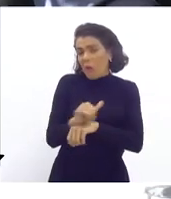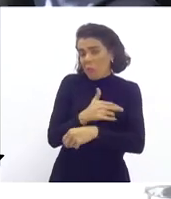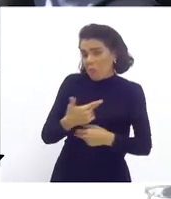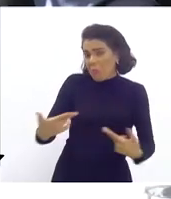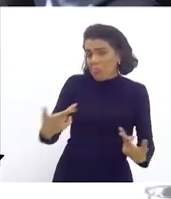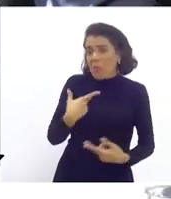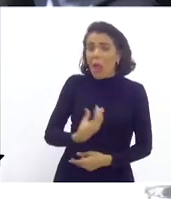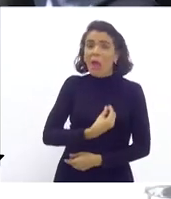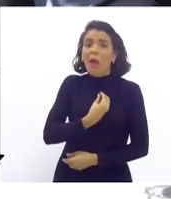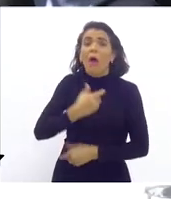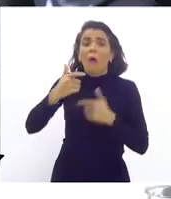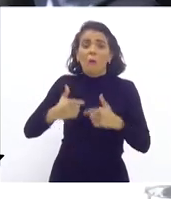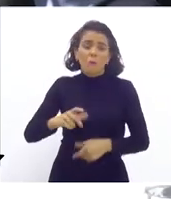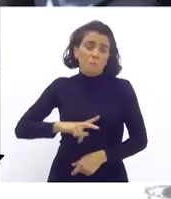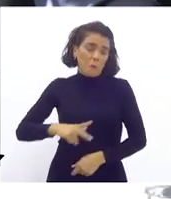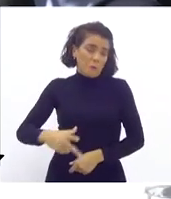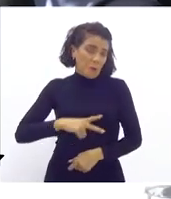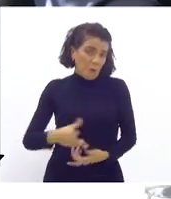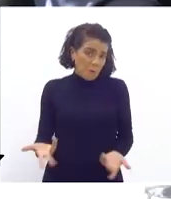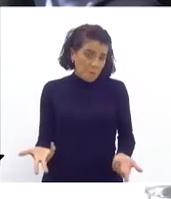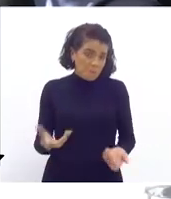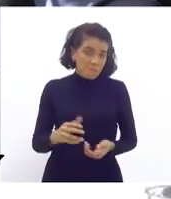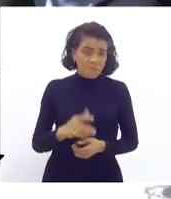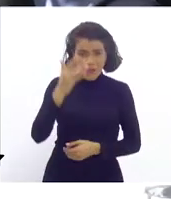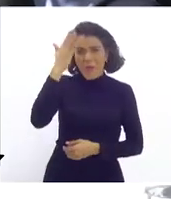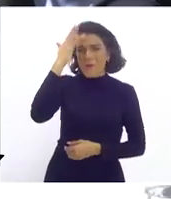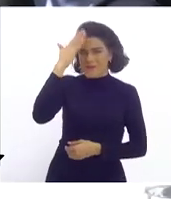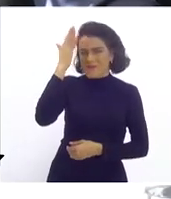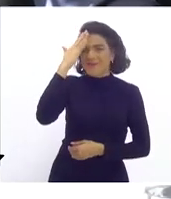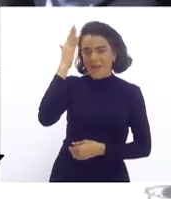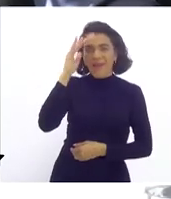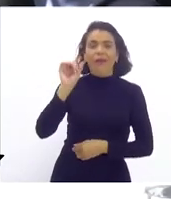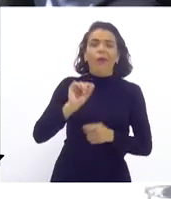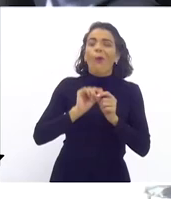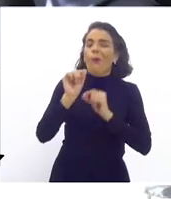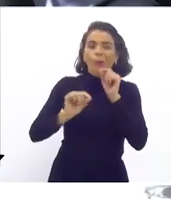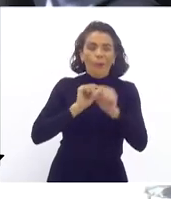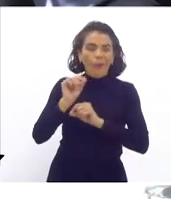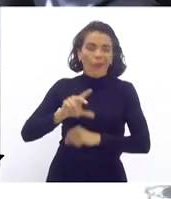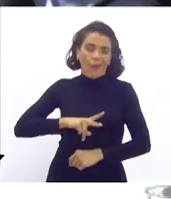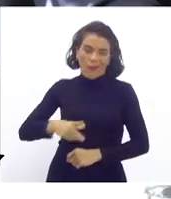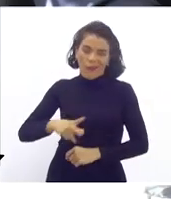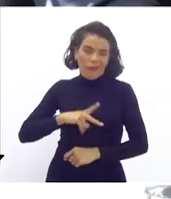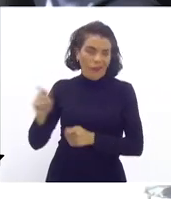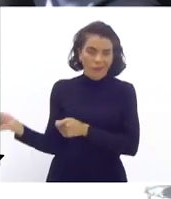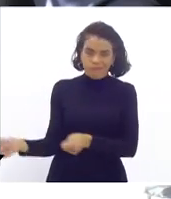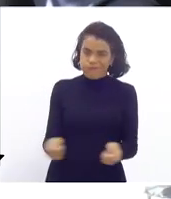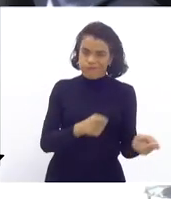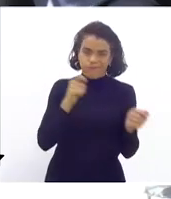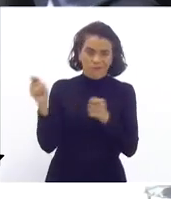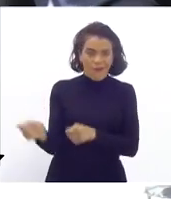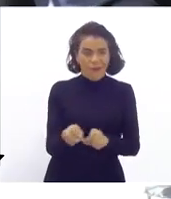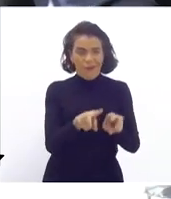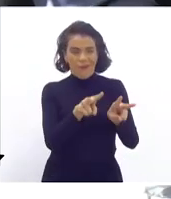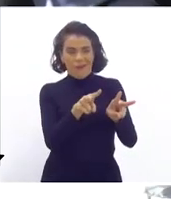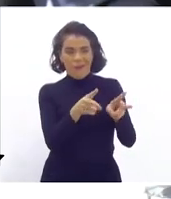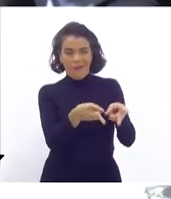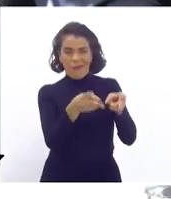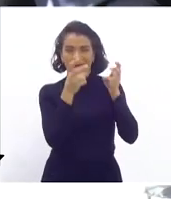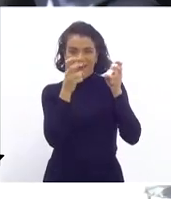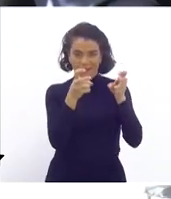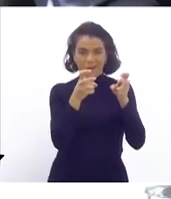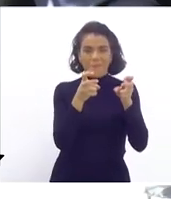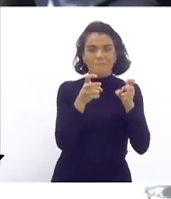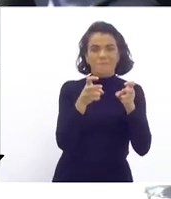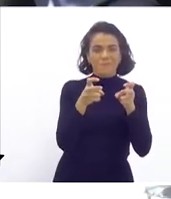própria diz tá em Portugal e eu sei exatamente o que tá fazendo em Portugal é corriqueiro a gente observar pelas colunas sociais